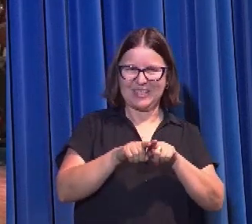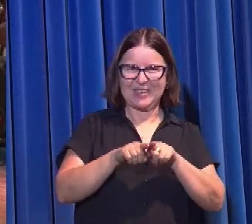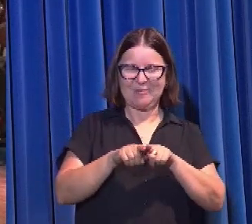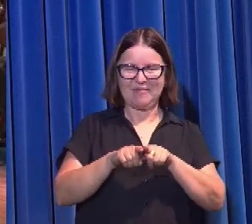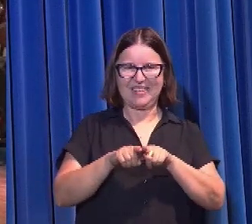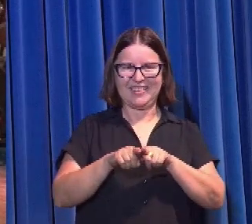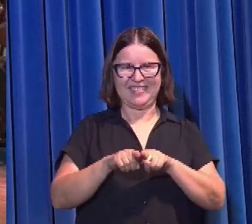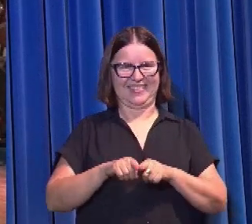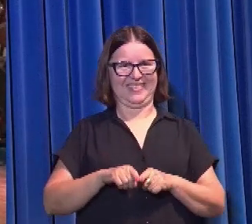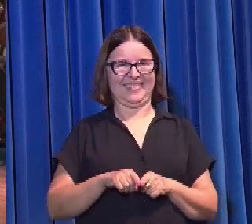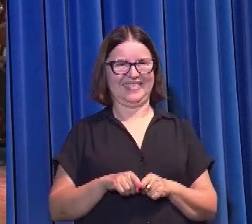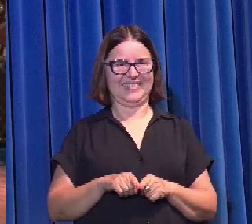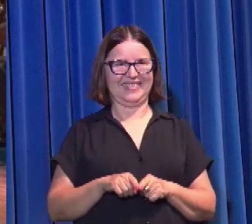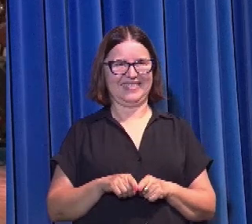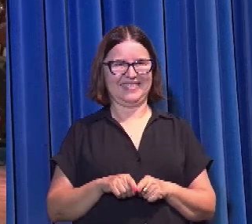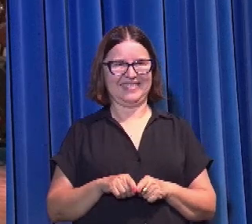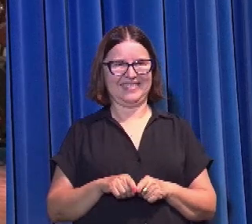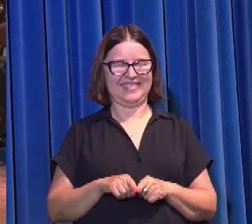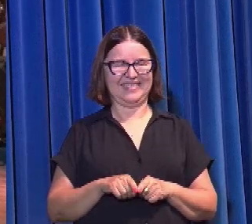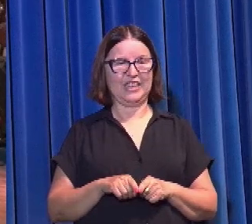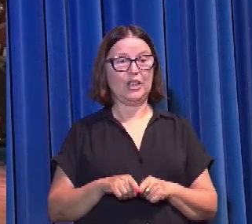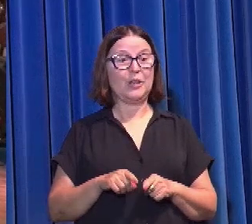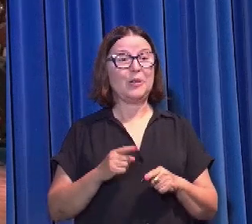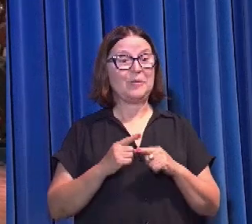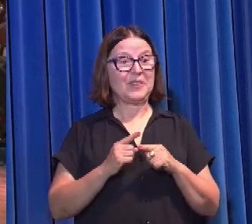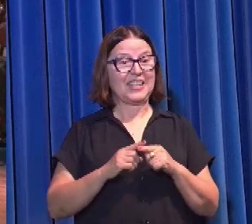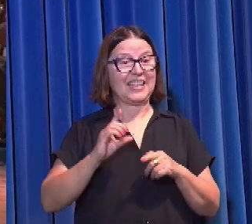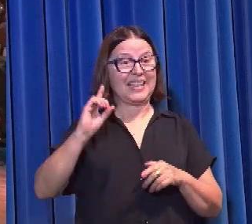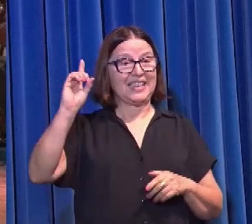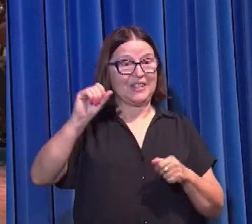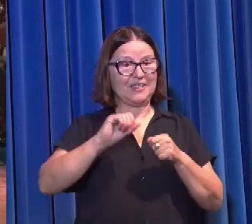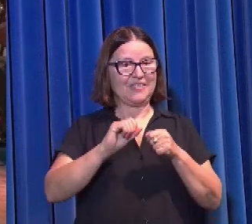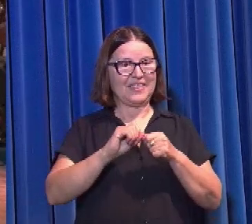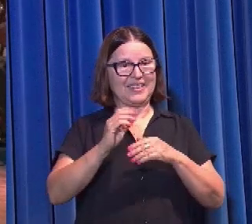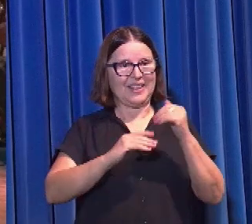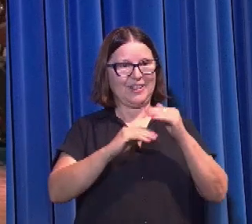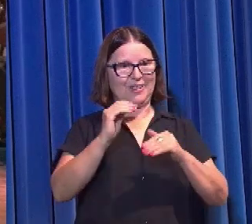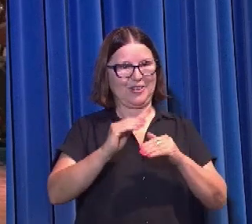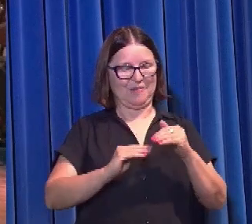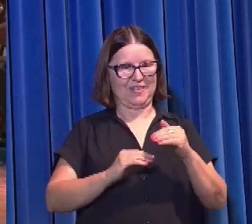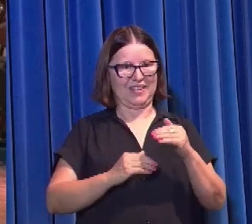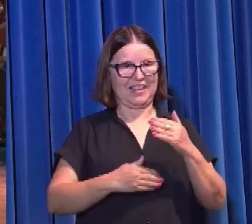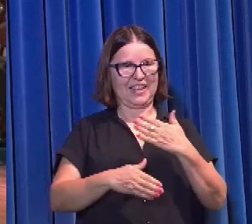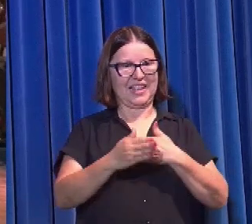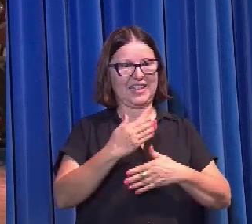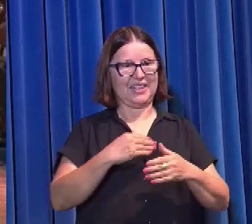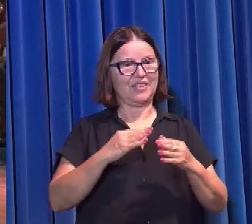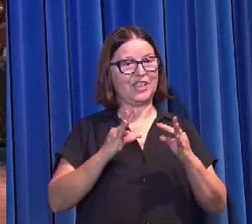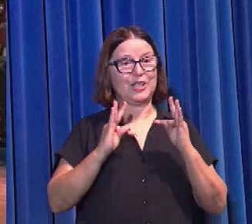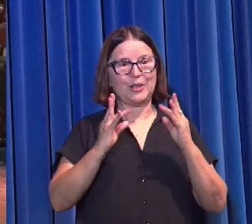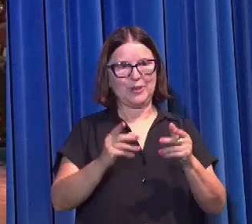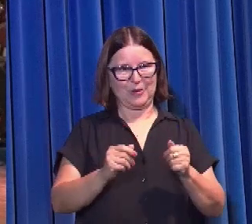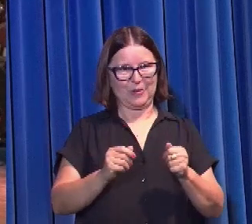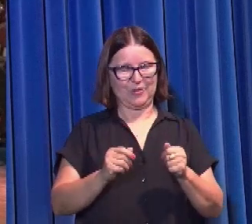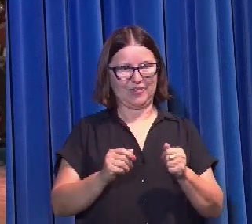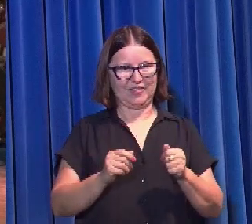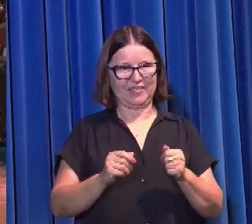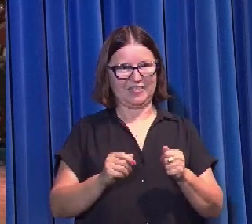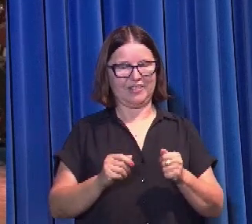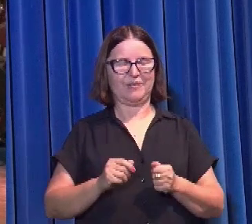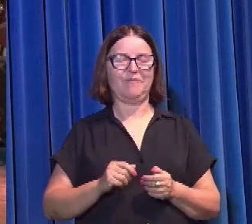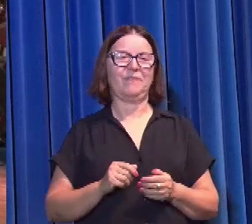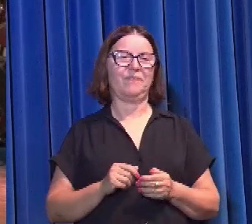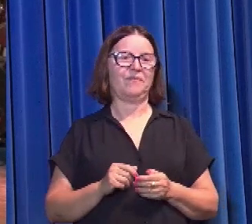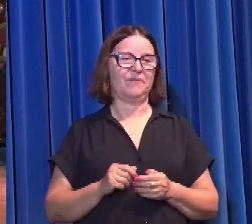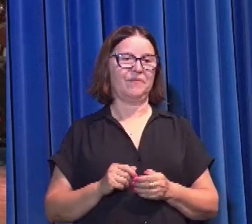convívio com os irmãos. Porque Deus age por meio de todos. de um jeito especial com cada um. E é